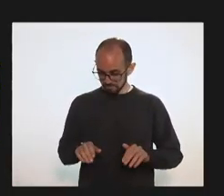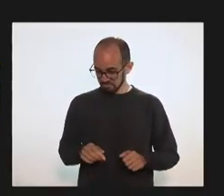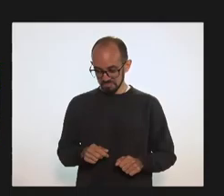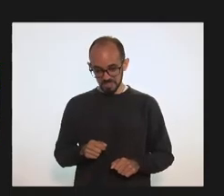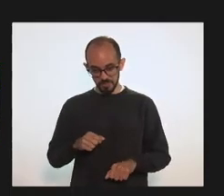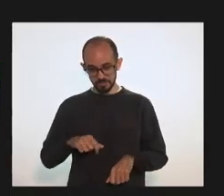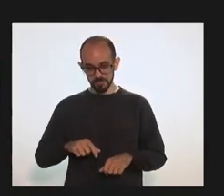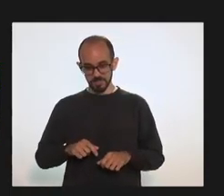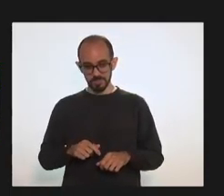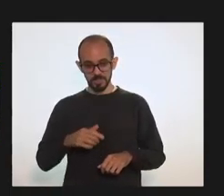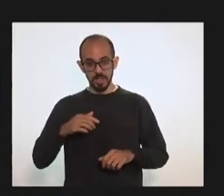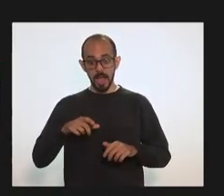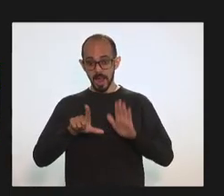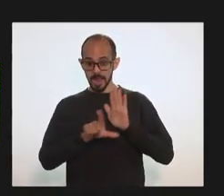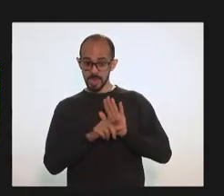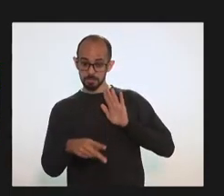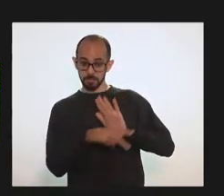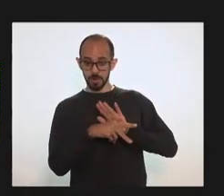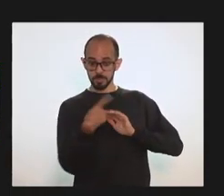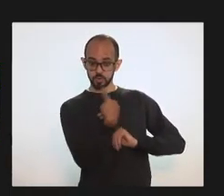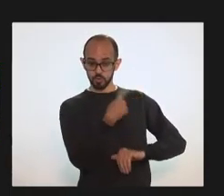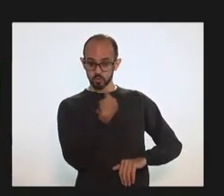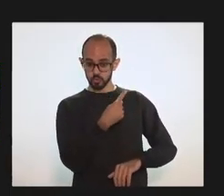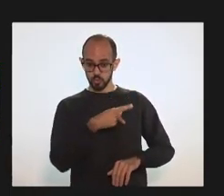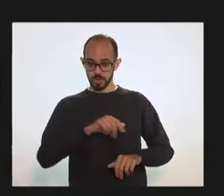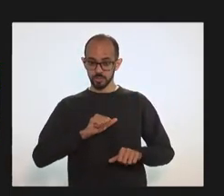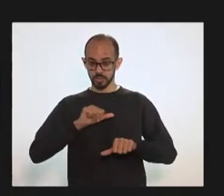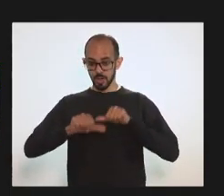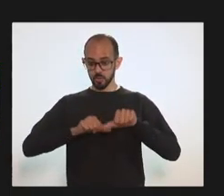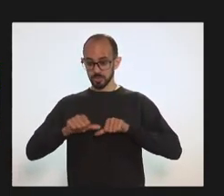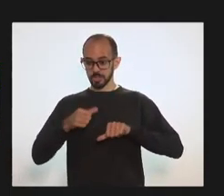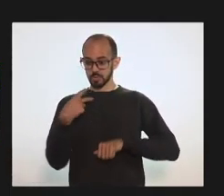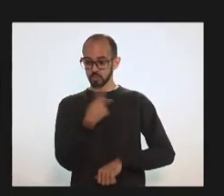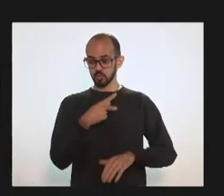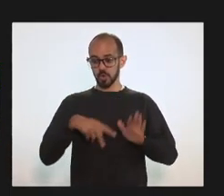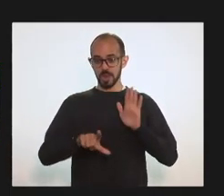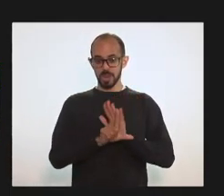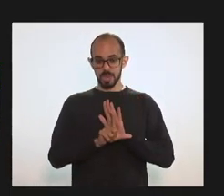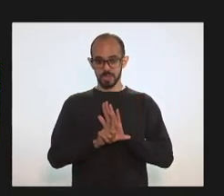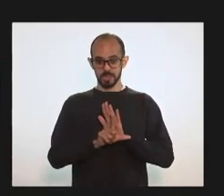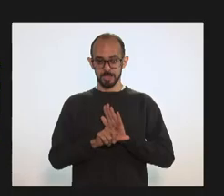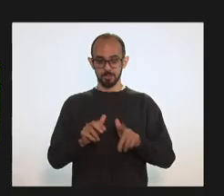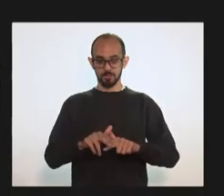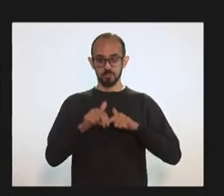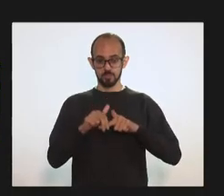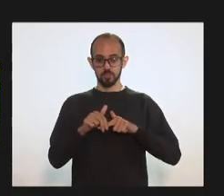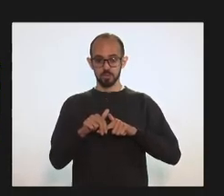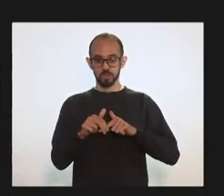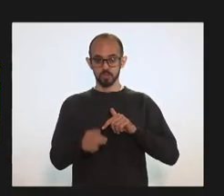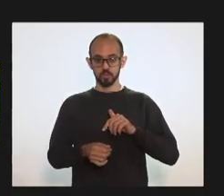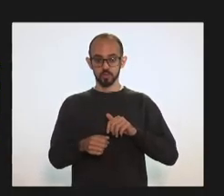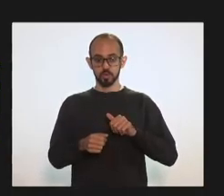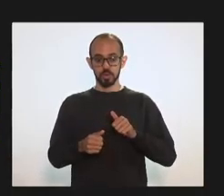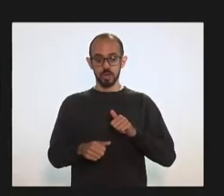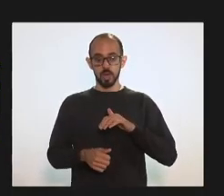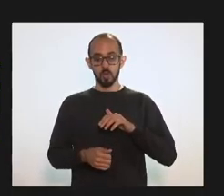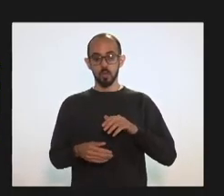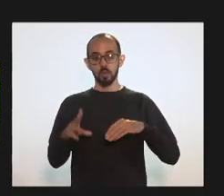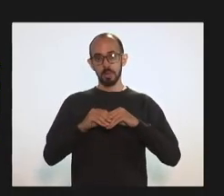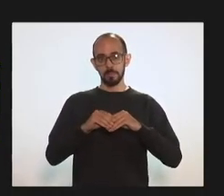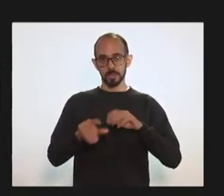disponibilizar. Tá bom. A obrigatoriedade é para hotéis e motéis e a faculdade, obviamente,